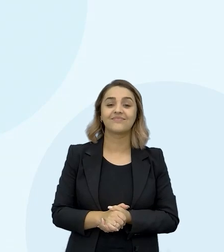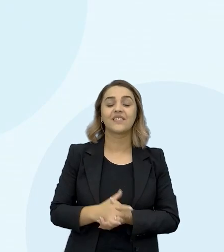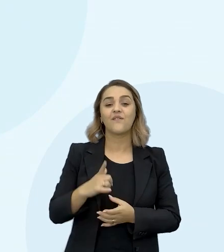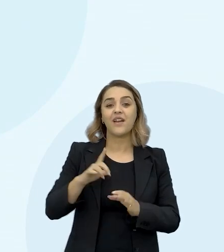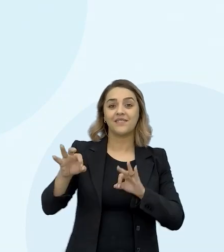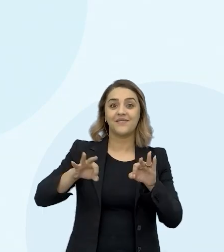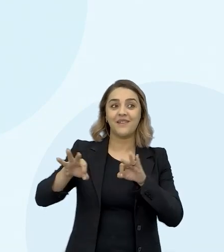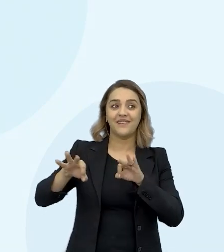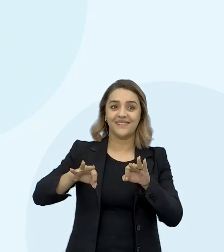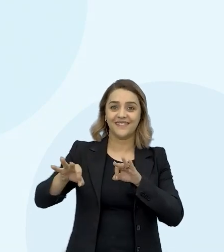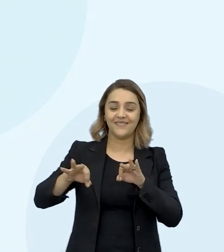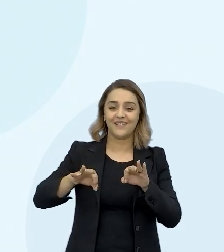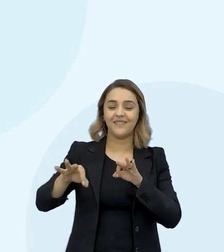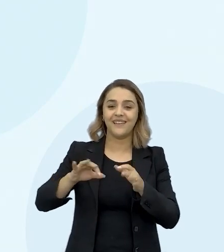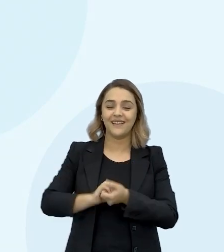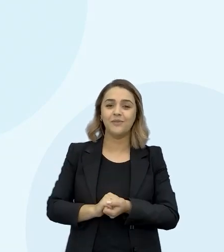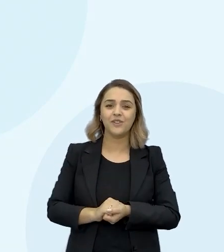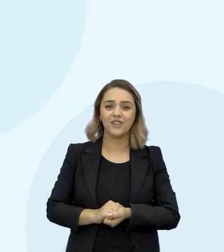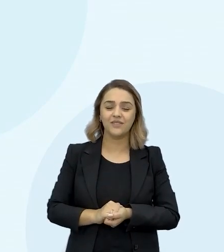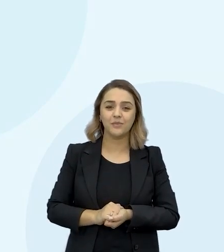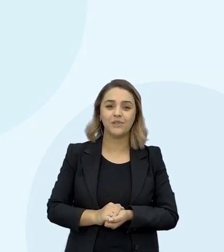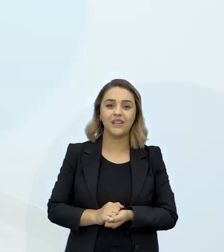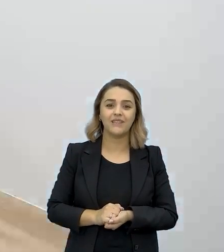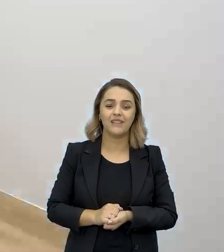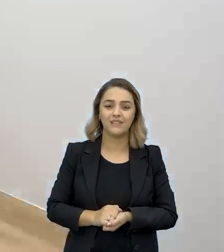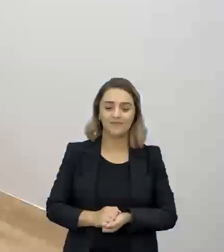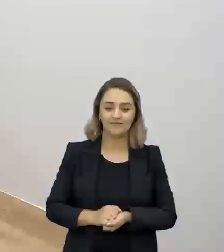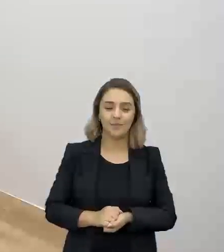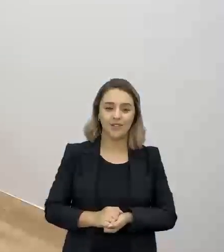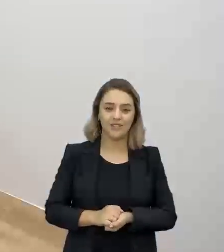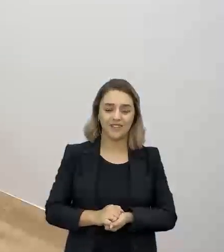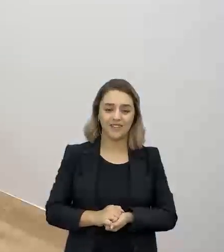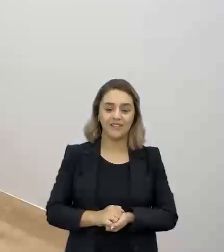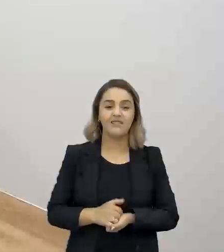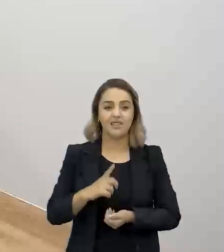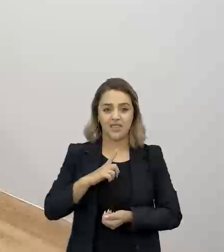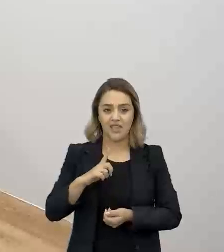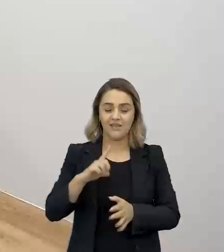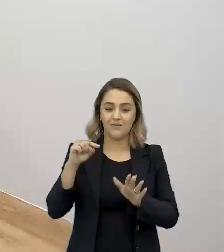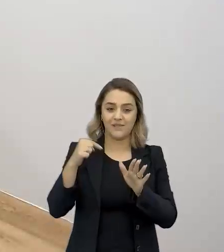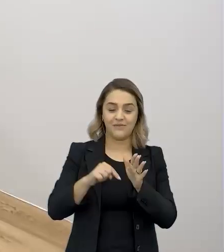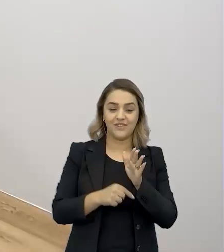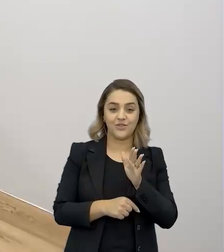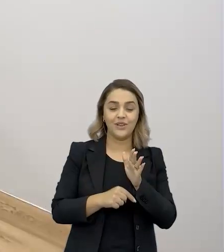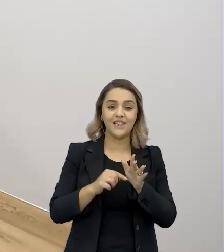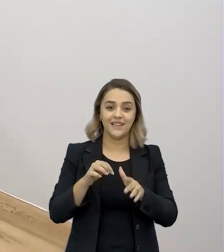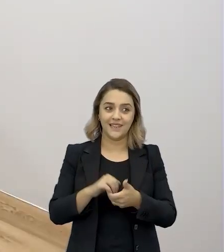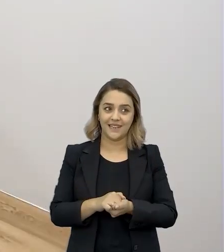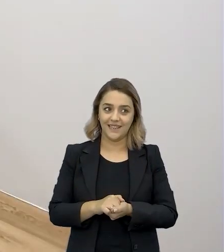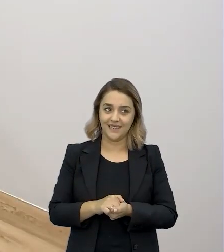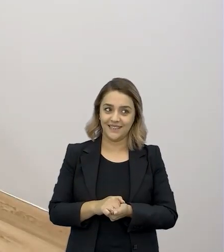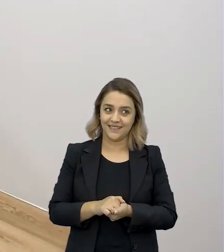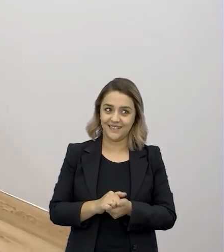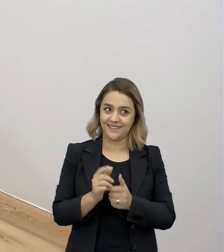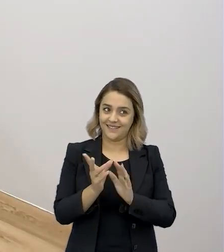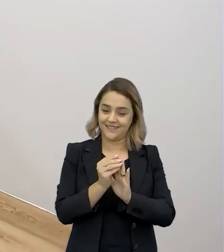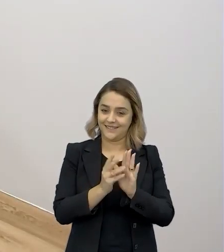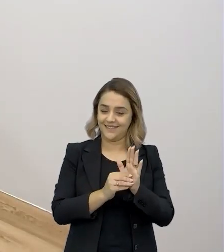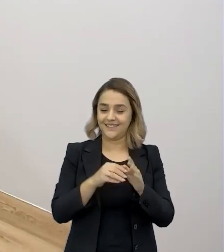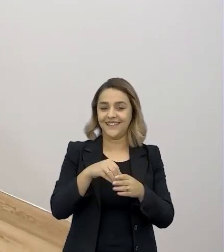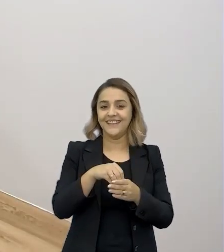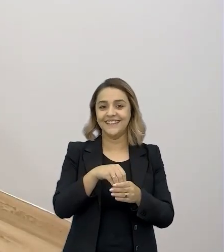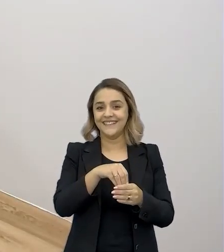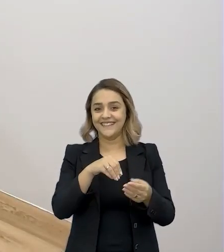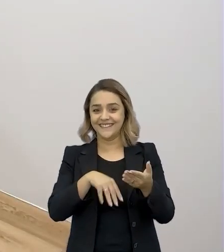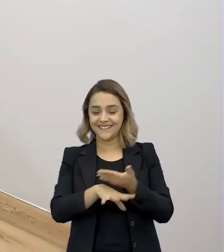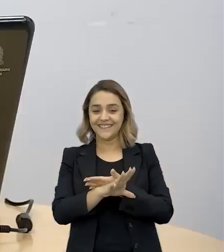um produto final do tal do aprofundamento curricular. né? Que a gente vai, também não dando